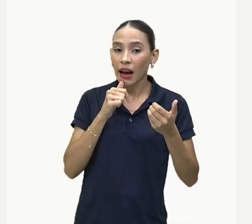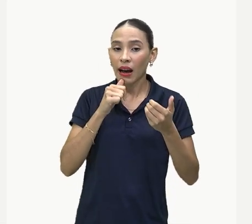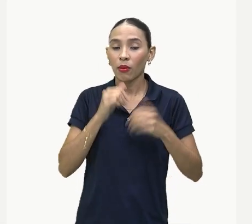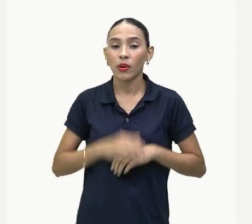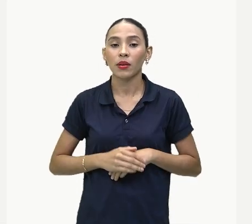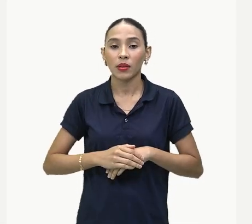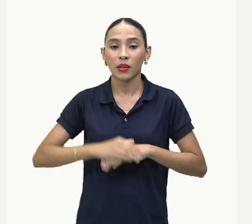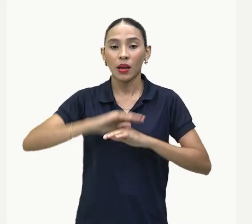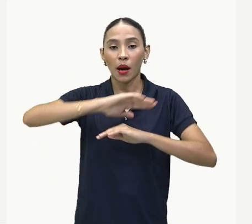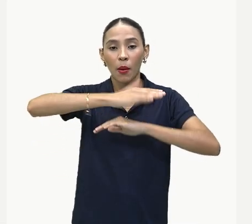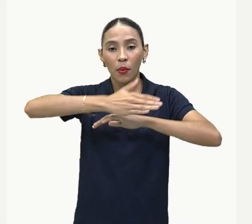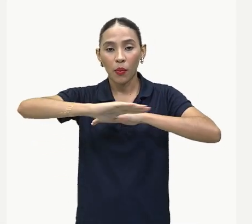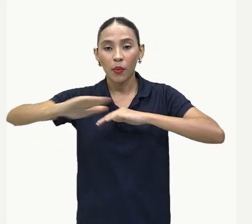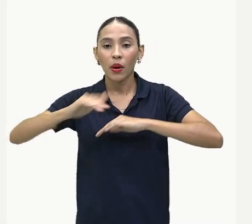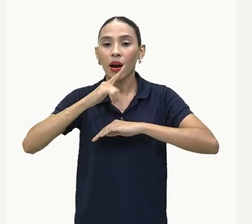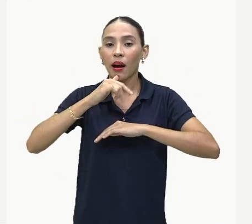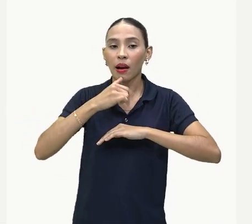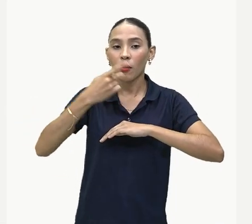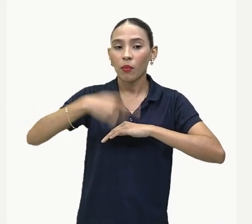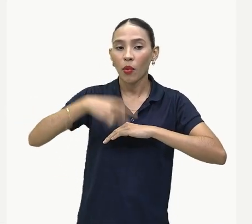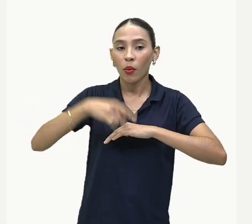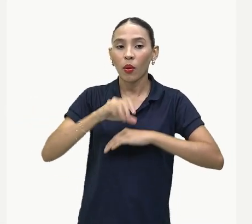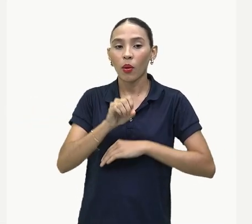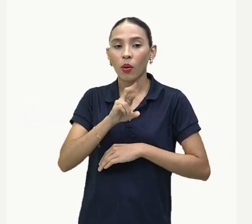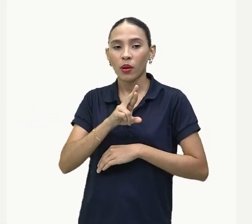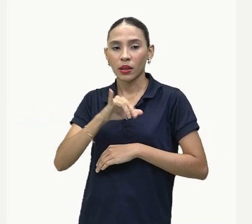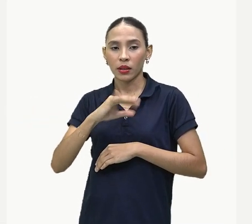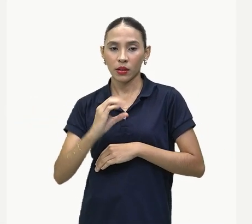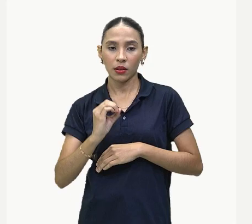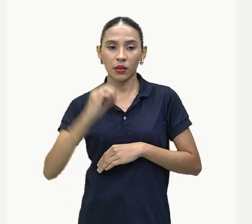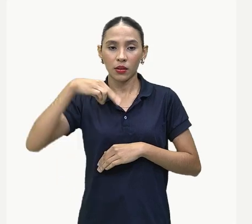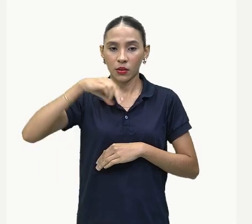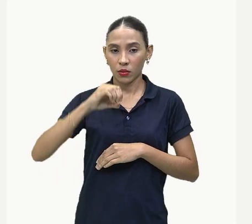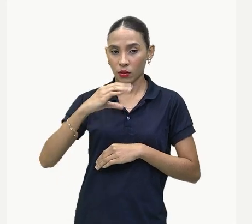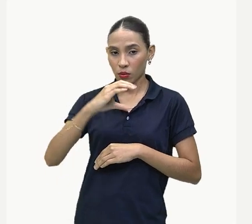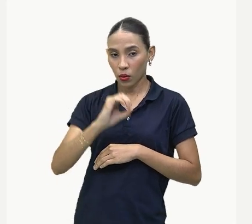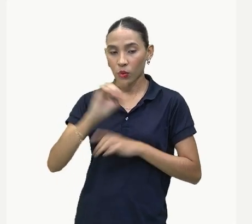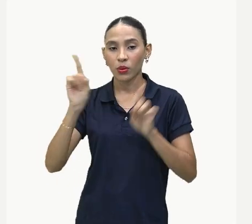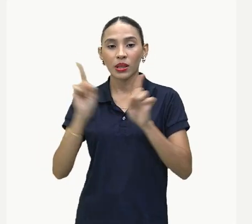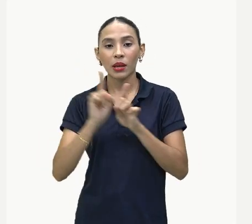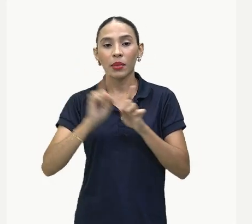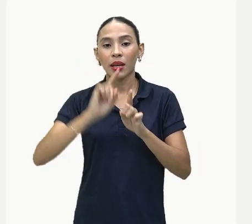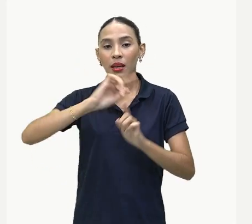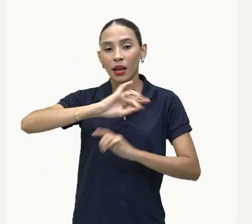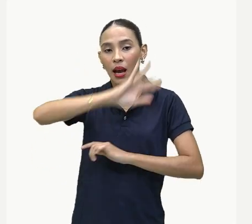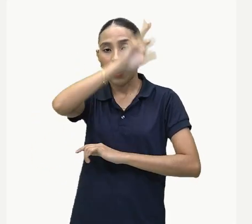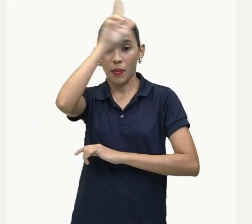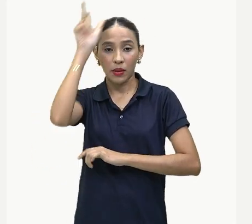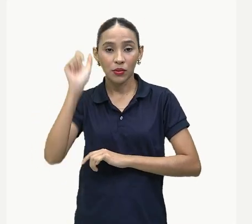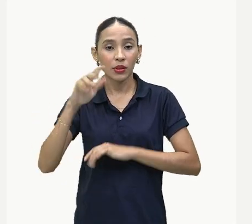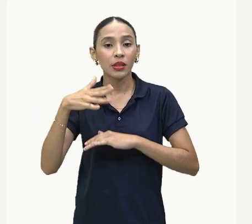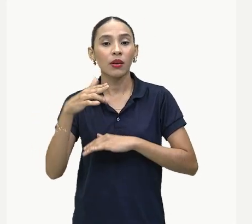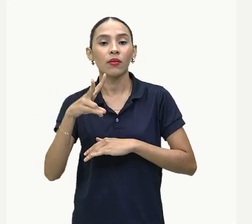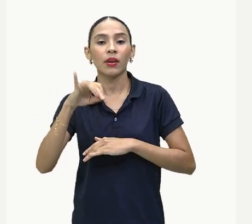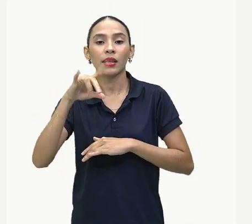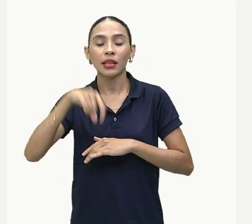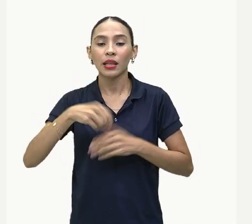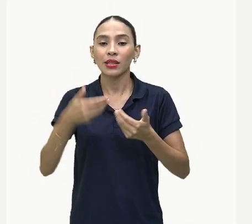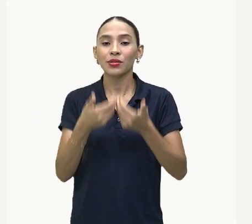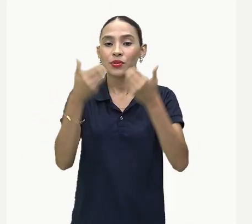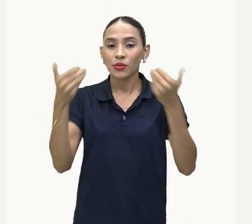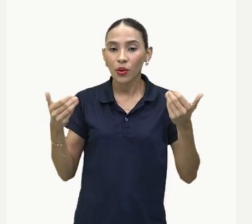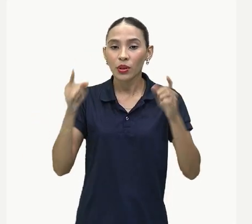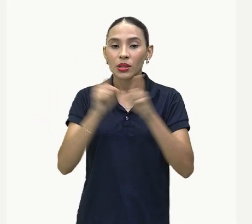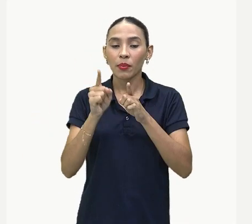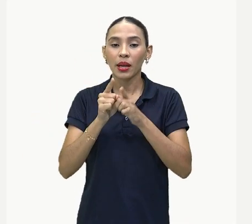das bacias hidrográficas do rio Orinoco e do rio Amazonas. Então, eles são